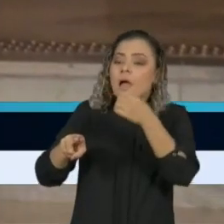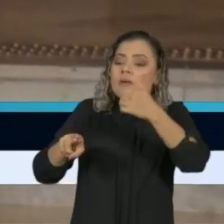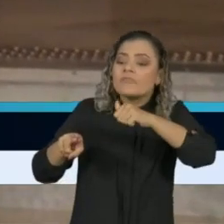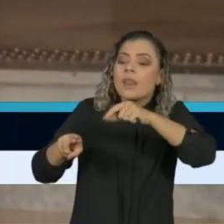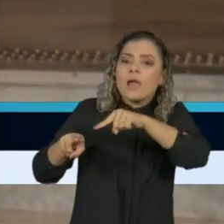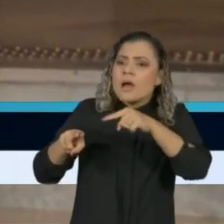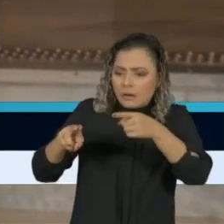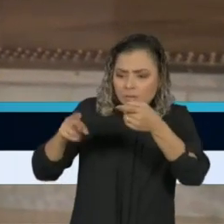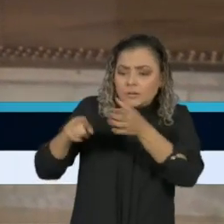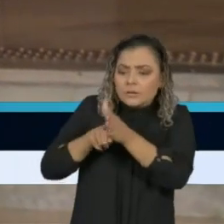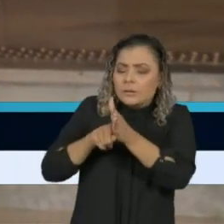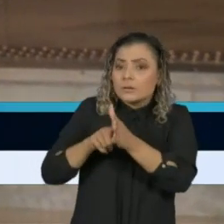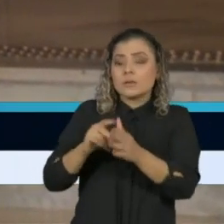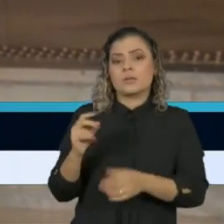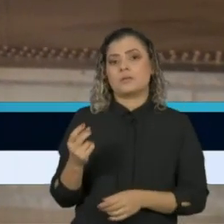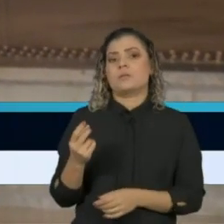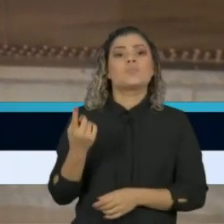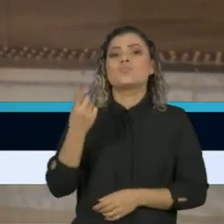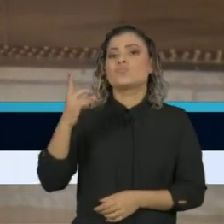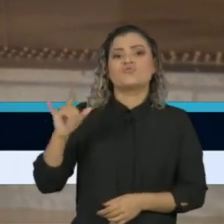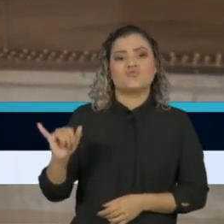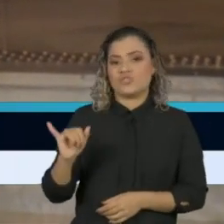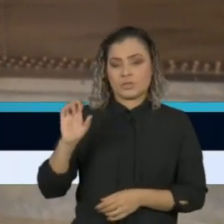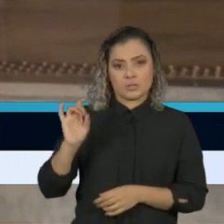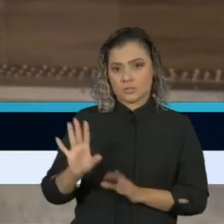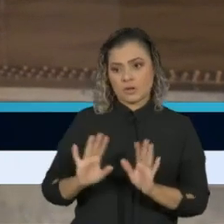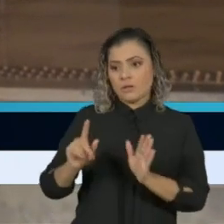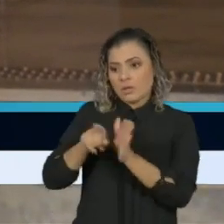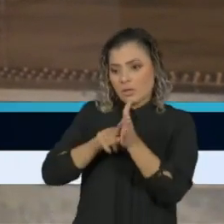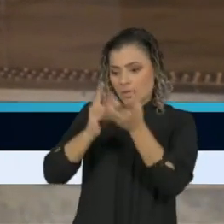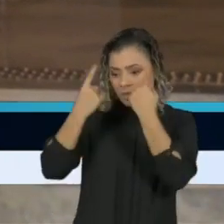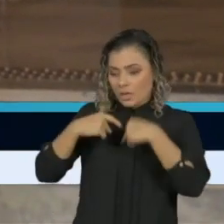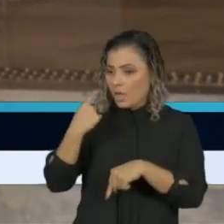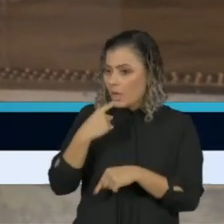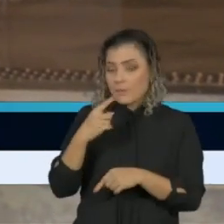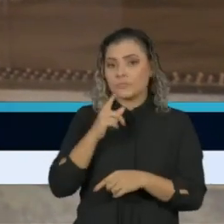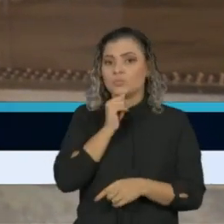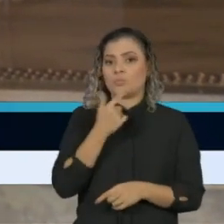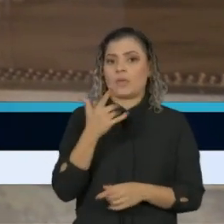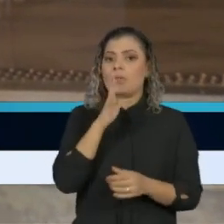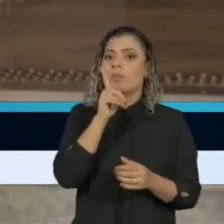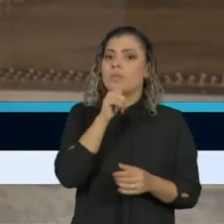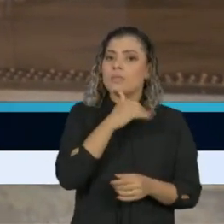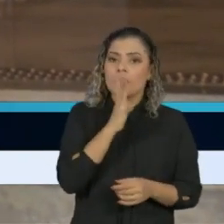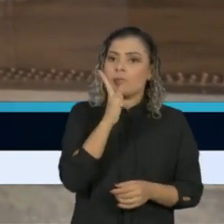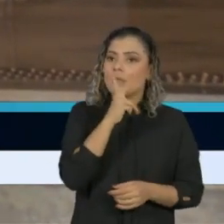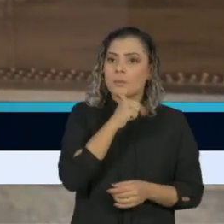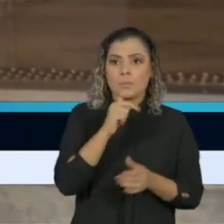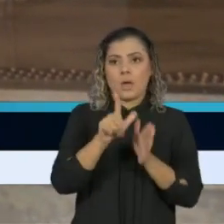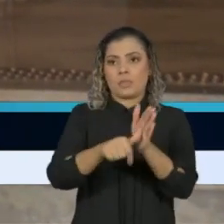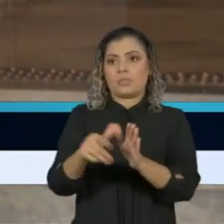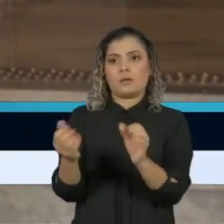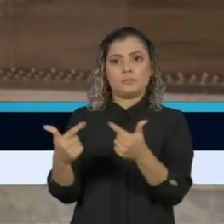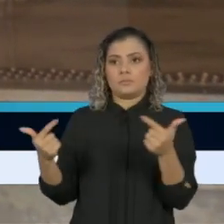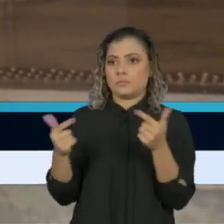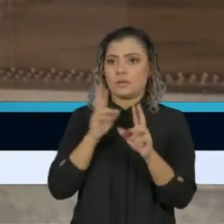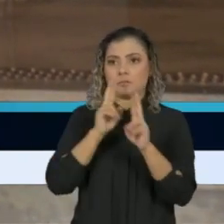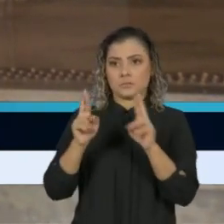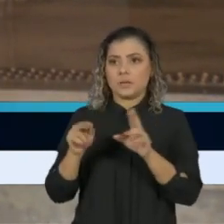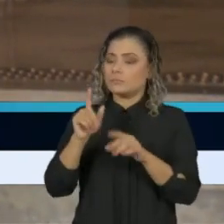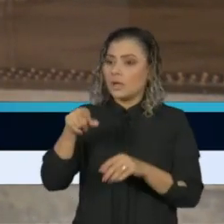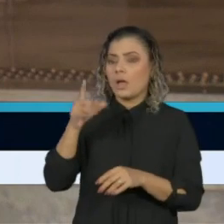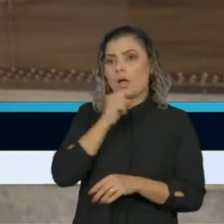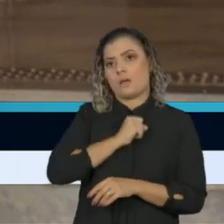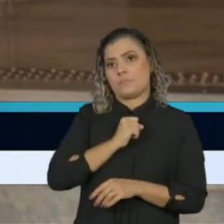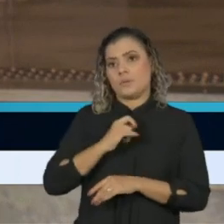dia, né, no máximo no dia seguinte. Então, não é para ter delay aí, não é para ter demora na emissão desse resultado.